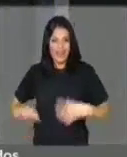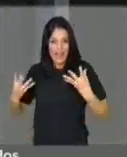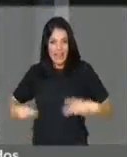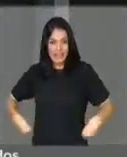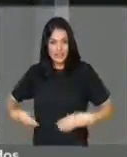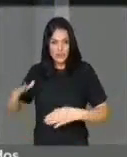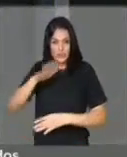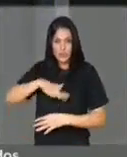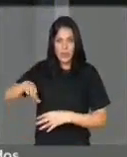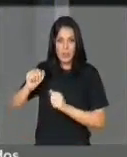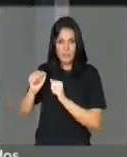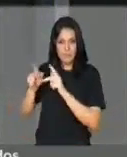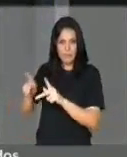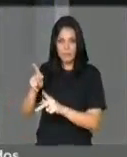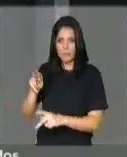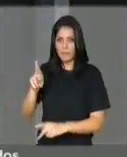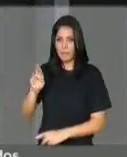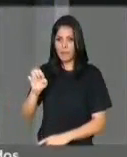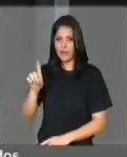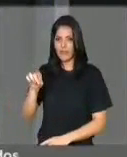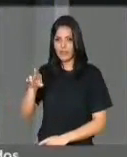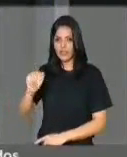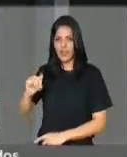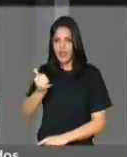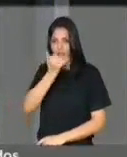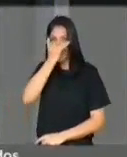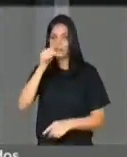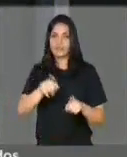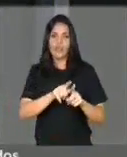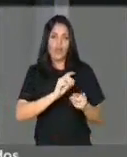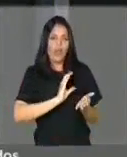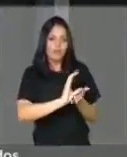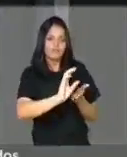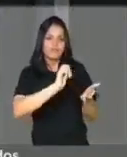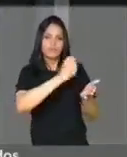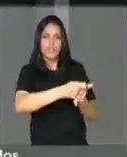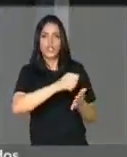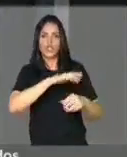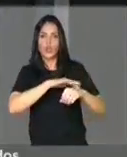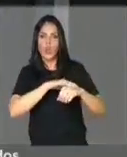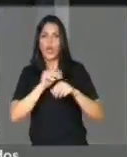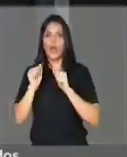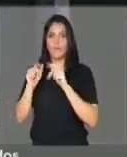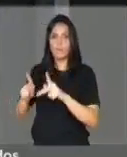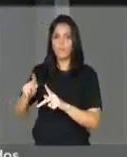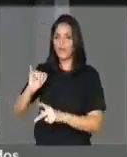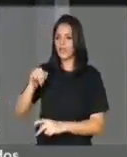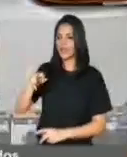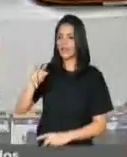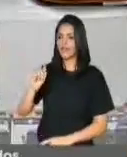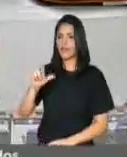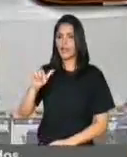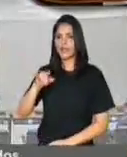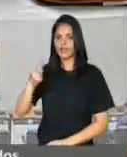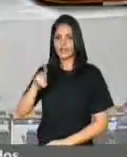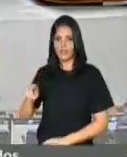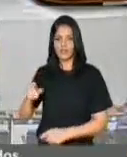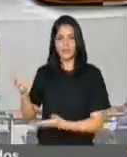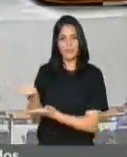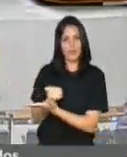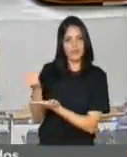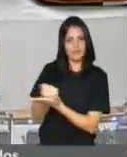com benefícios acidentários, auxílio-doença, aposentadoria por invalidez, pensão por morte